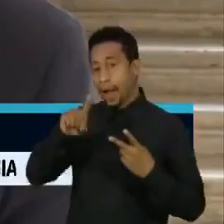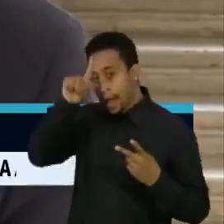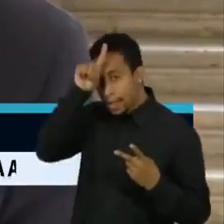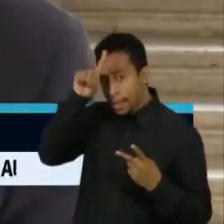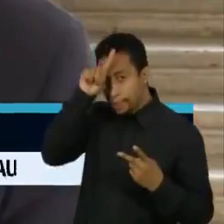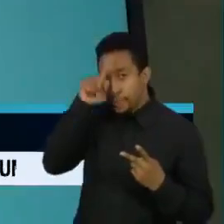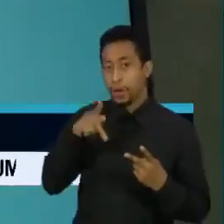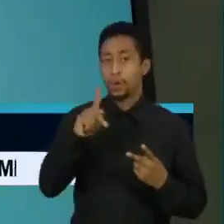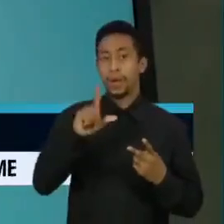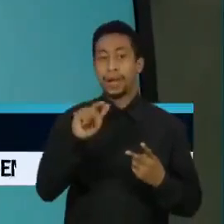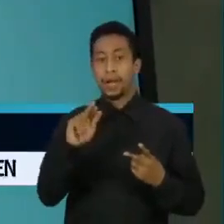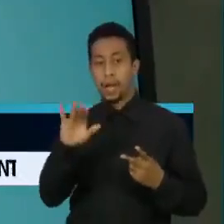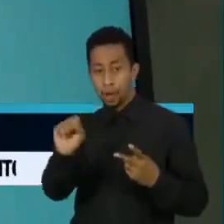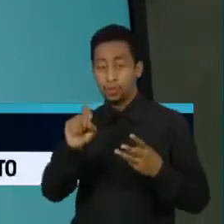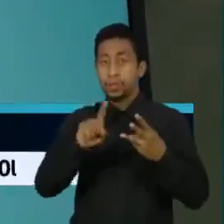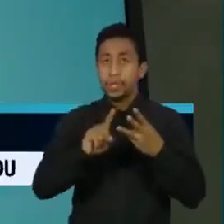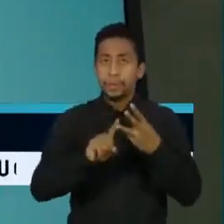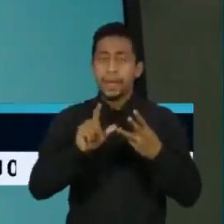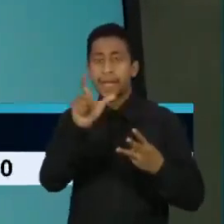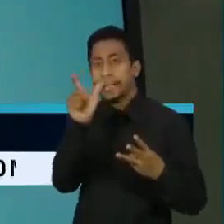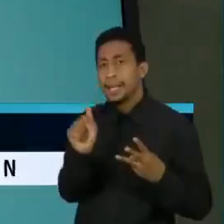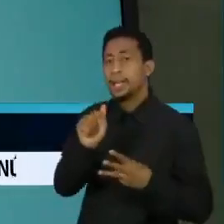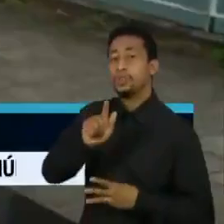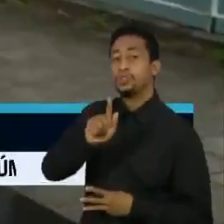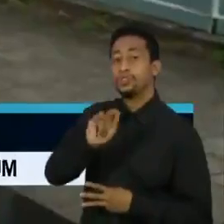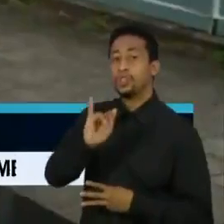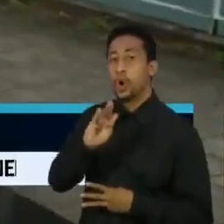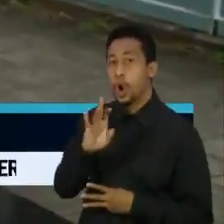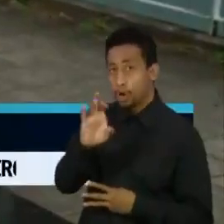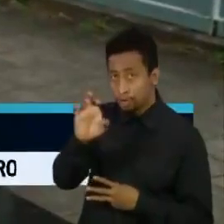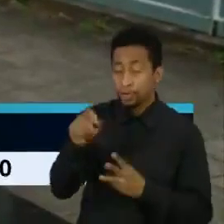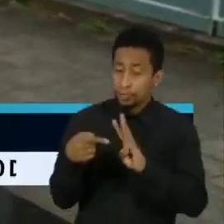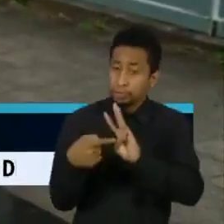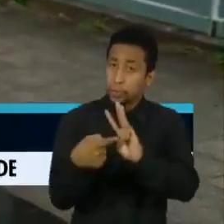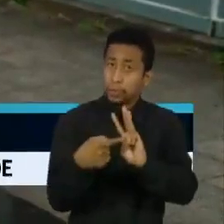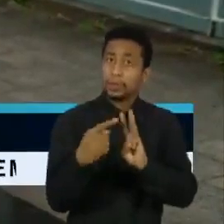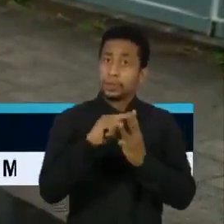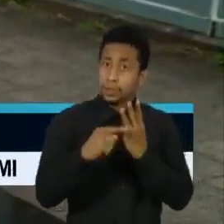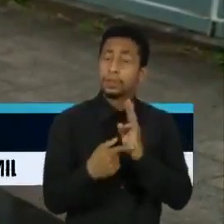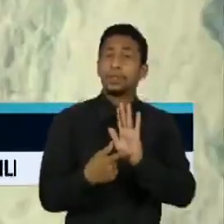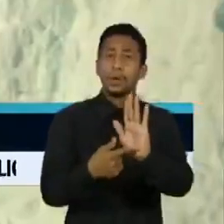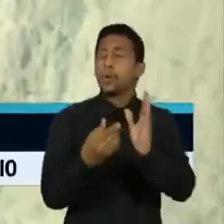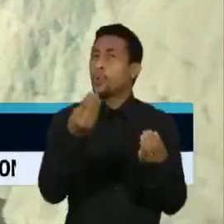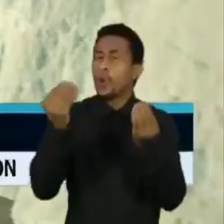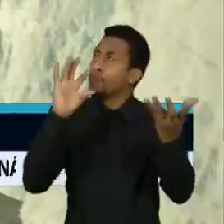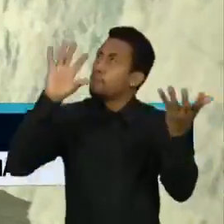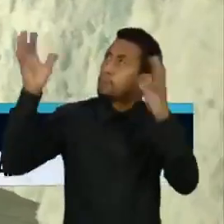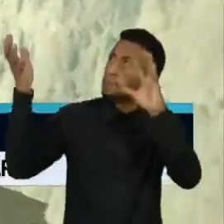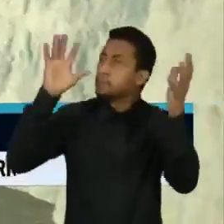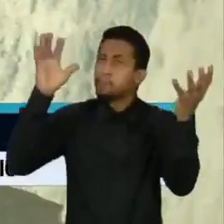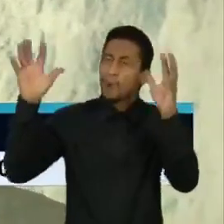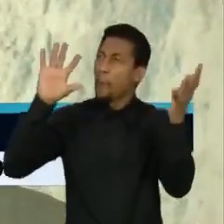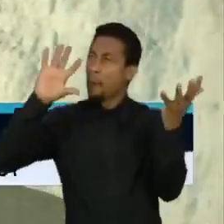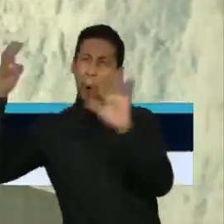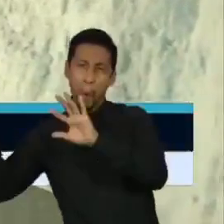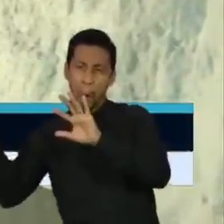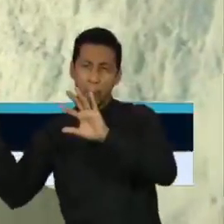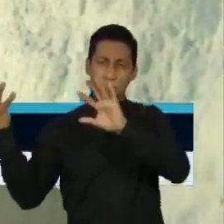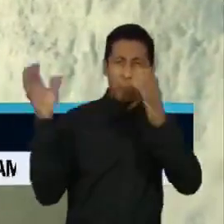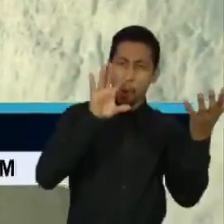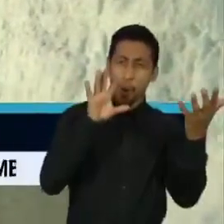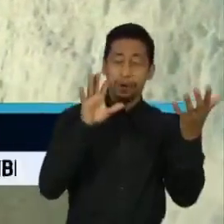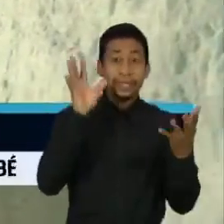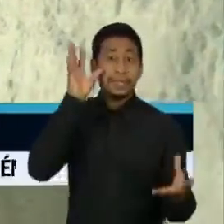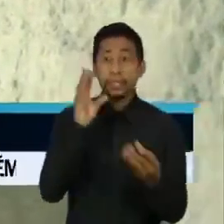Giorgio Parise foram os premiados por estudos que podem ajudar na compreensão de fenômenos caóticos E aparentemente